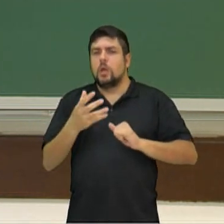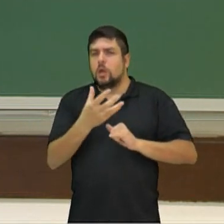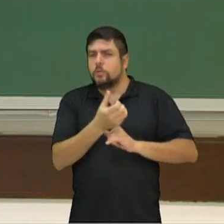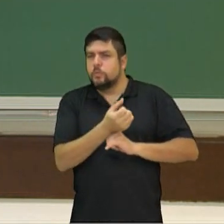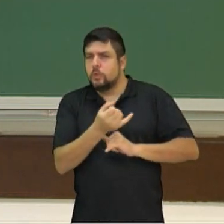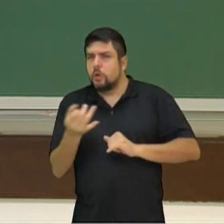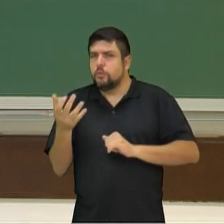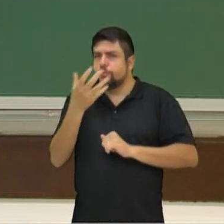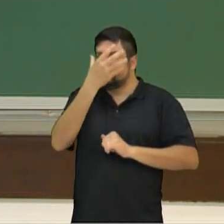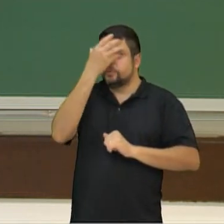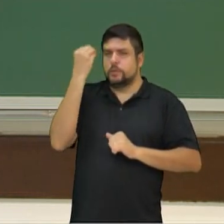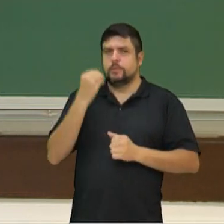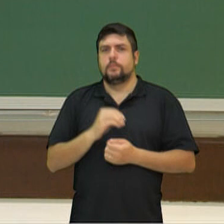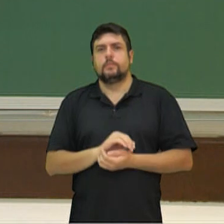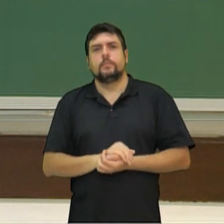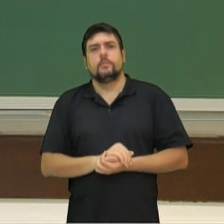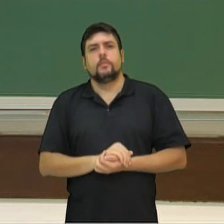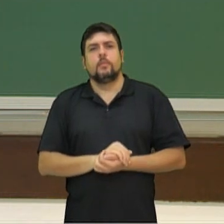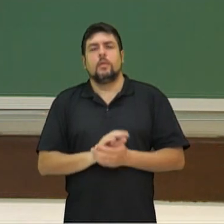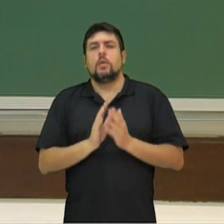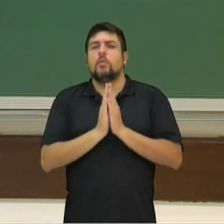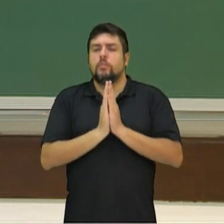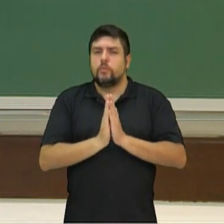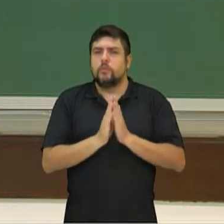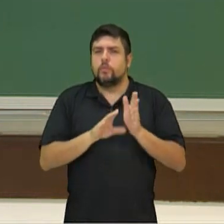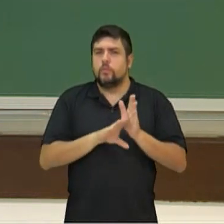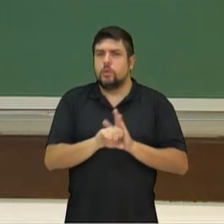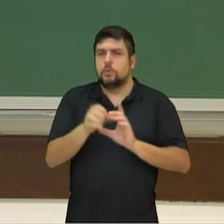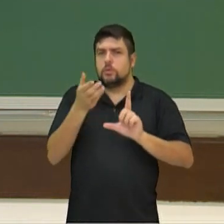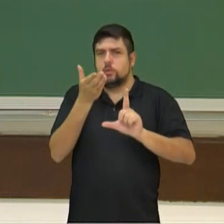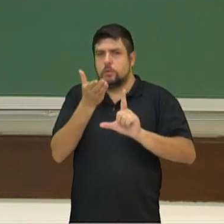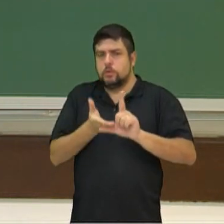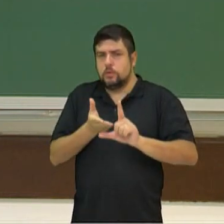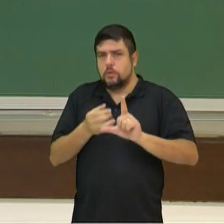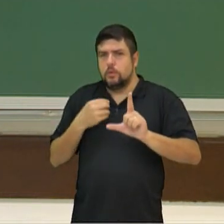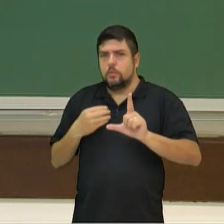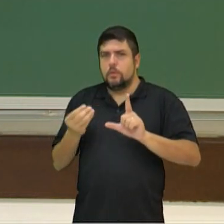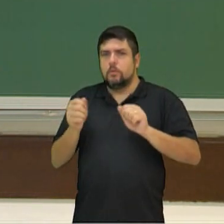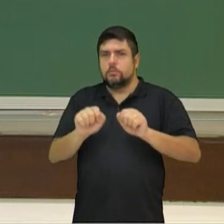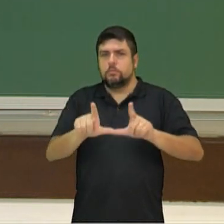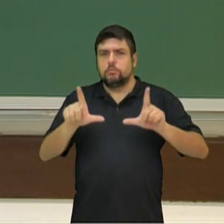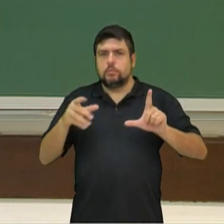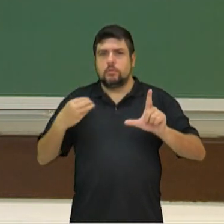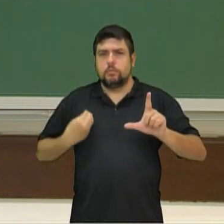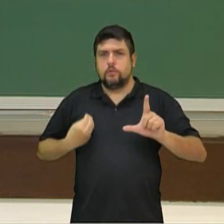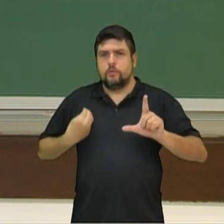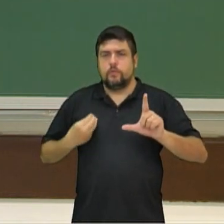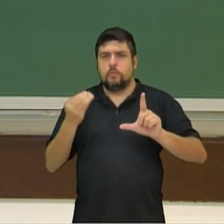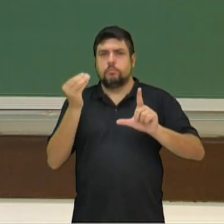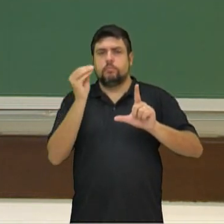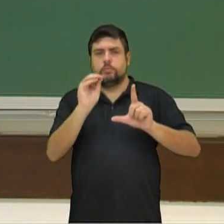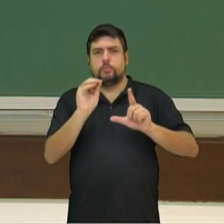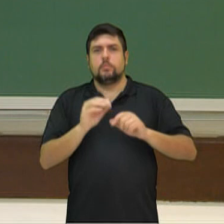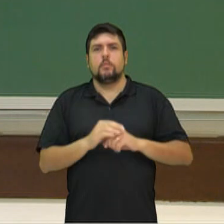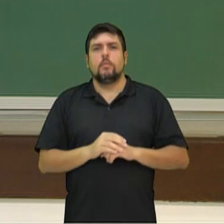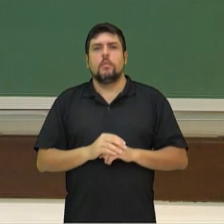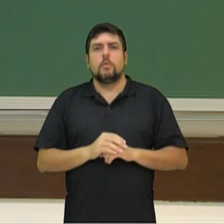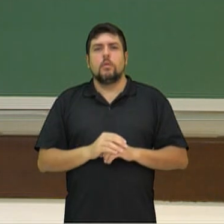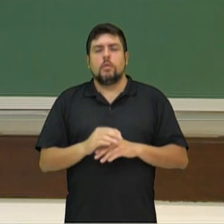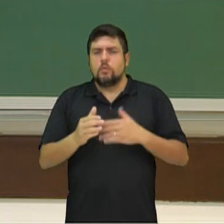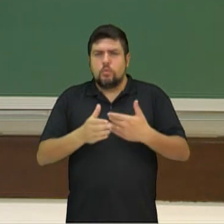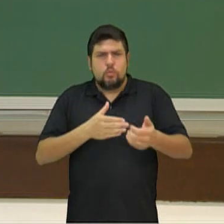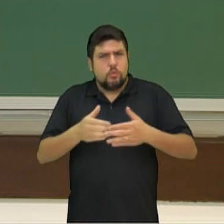favor, não esqueçam de marcar a presença lá no Classroom, tá bom? Sempre quando você entra na aula de qualquer